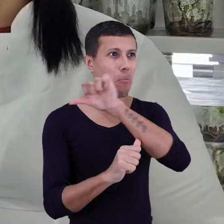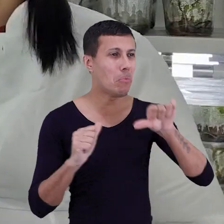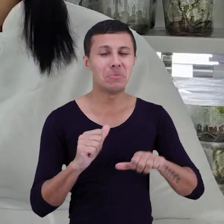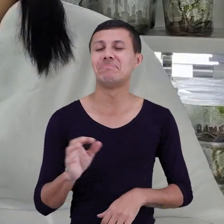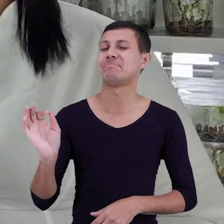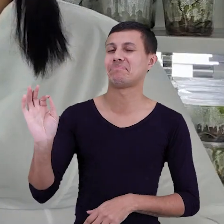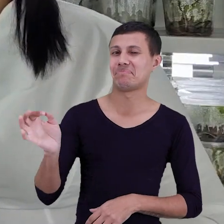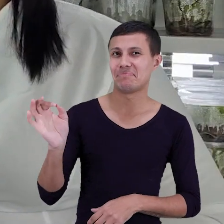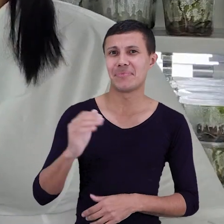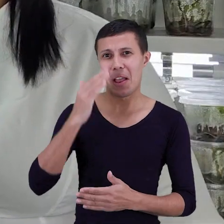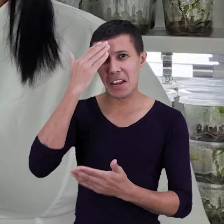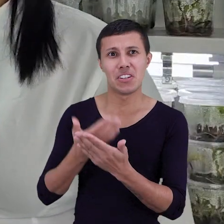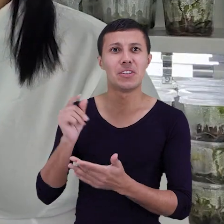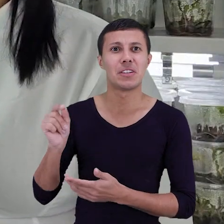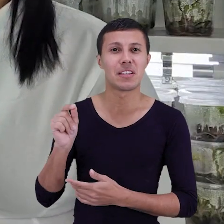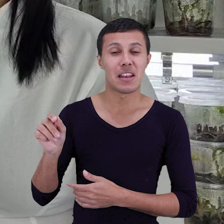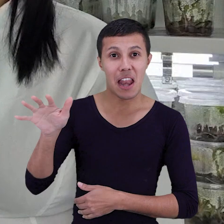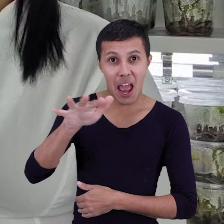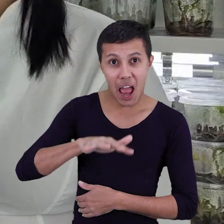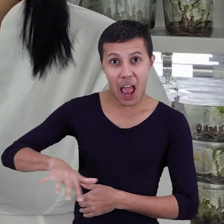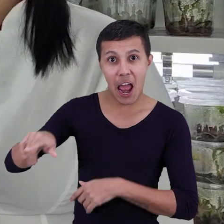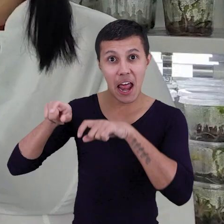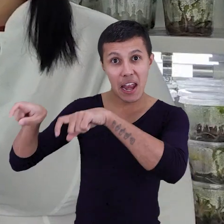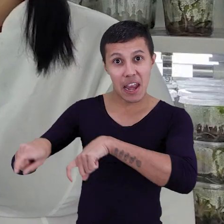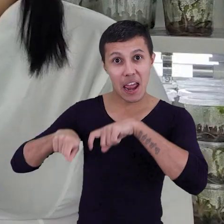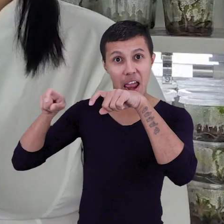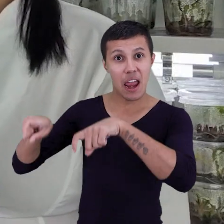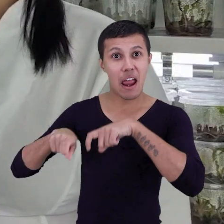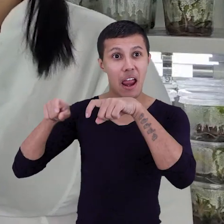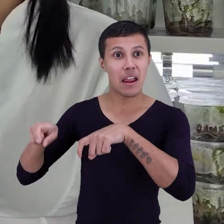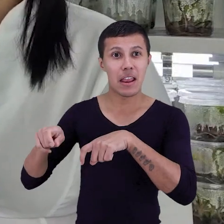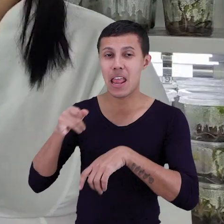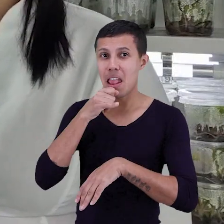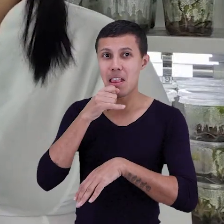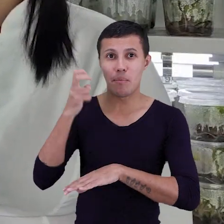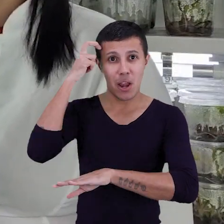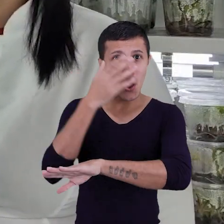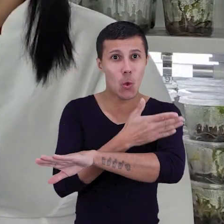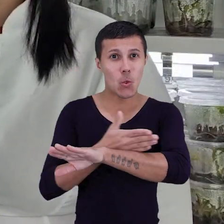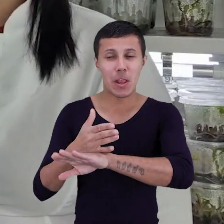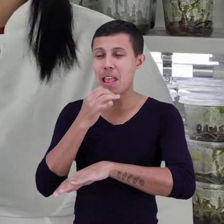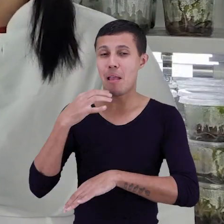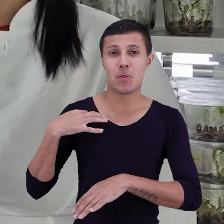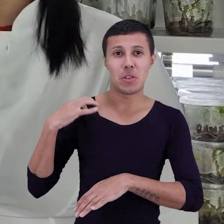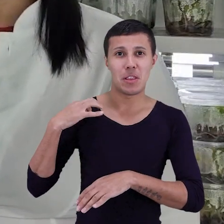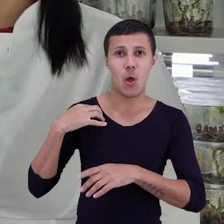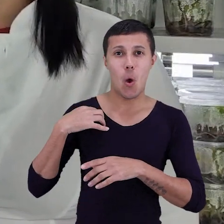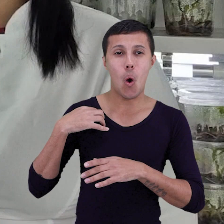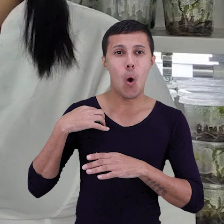Isso. Eu acredito que dentro da área da agronomia, quando se fala em cultura de tecidos, em cultivo in